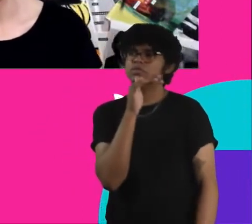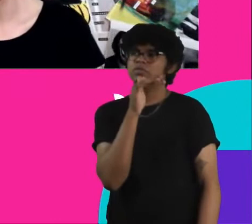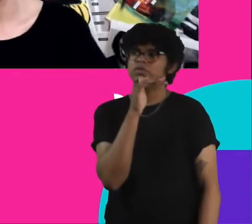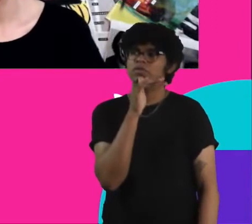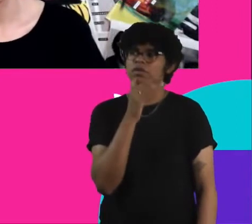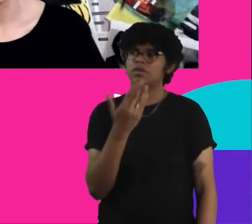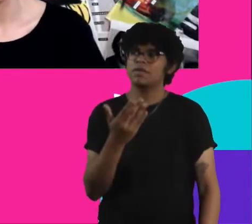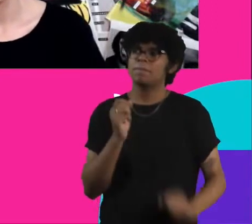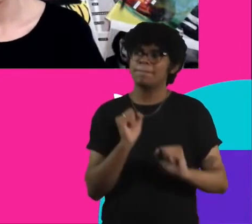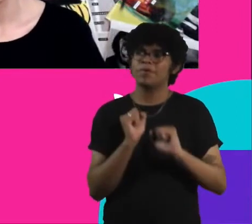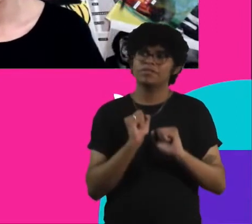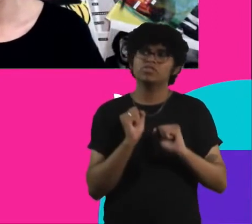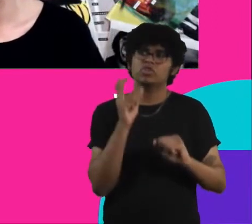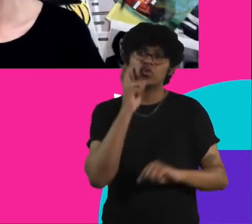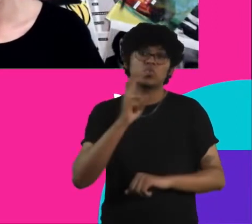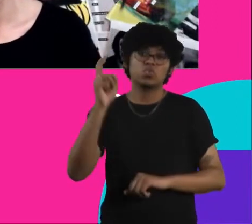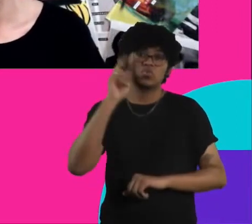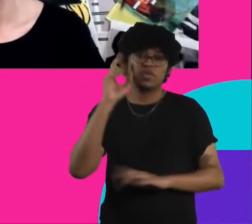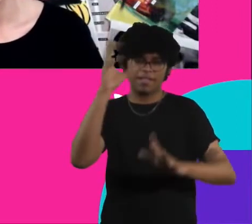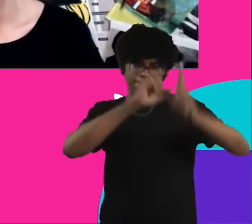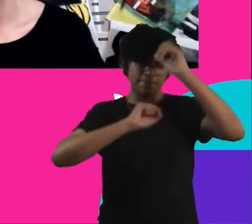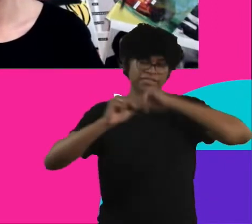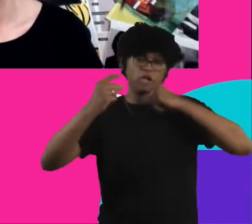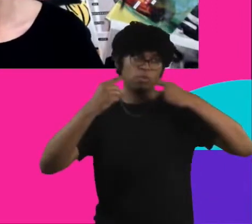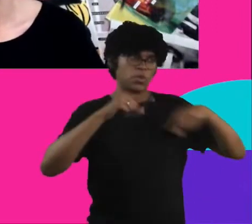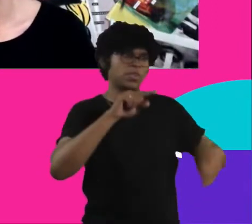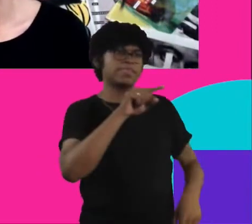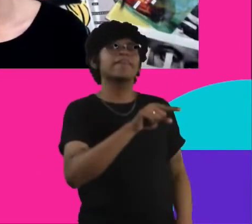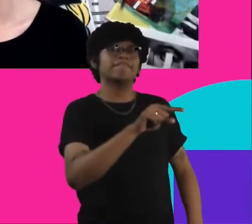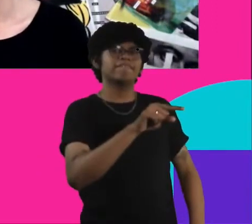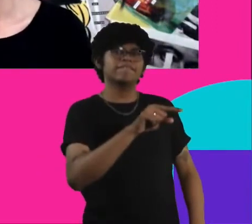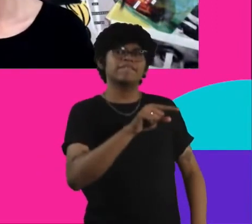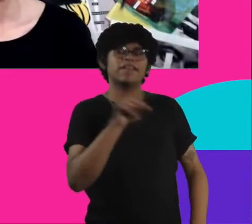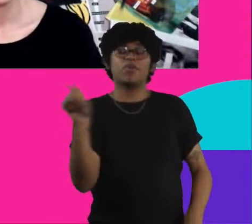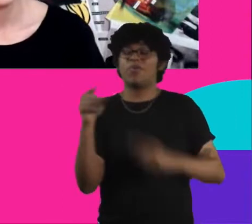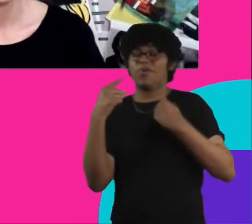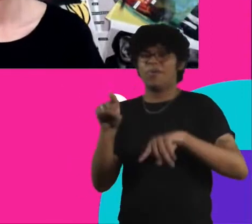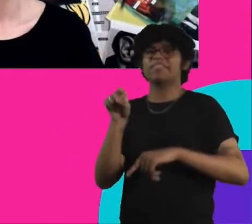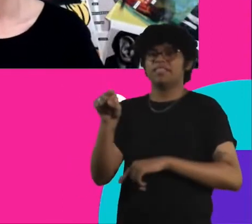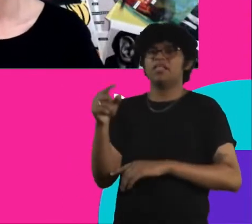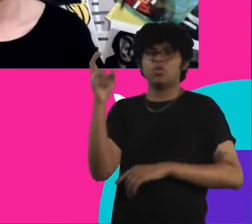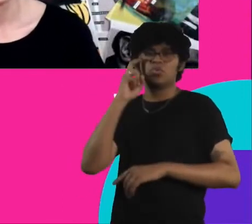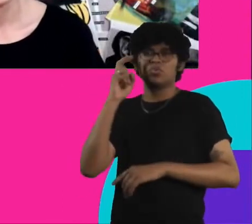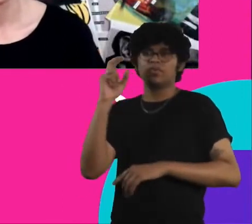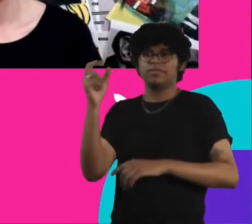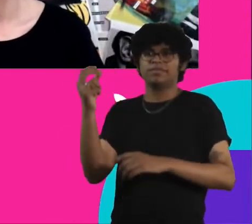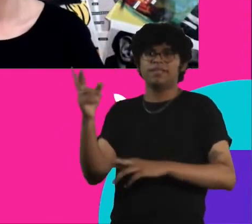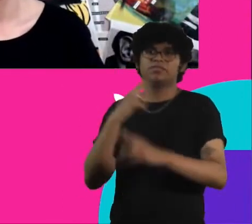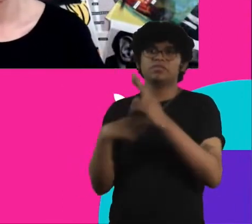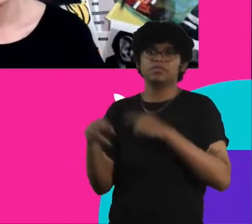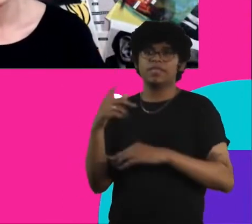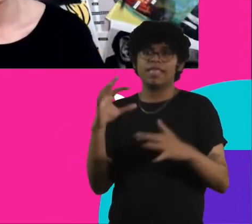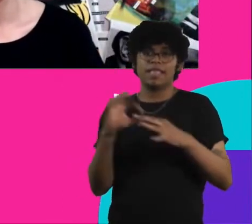também trazer um pouco mais de cultura de aprendizagem versus cultura do resultado? Isso está totalmente associado ao que se fala muito hoje